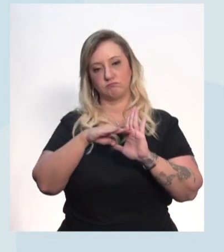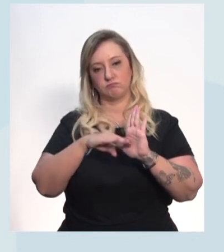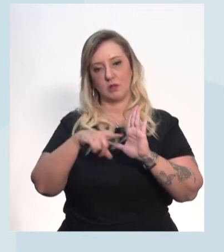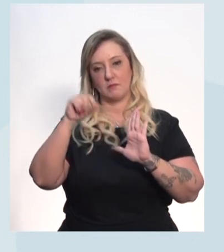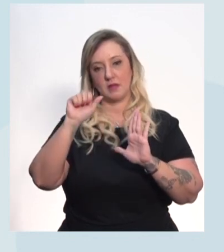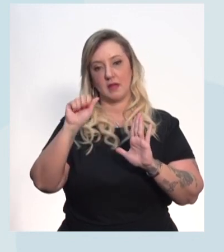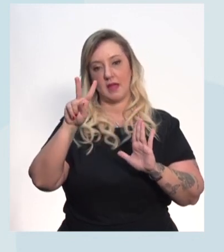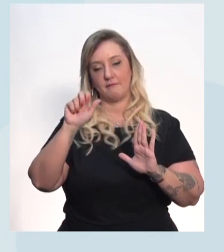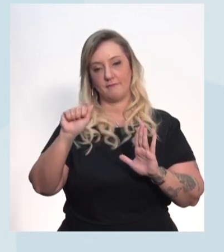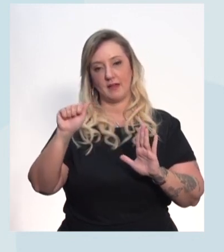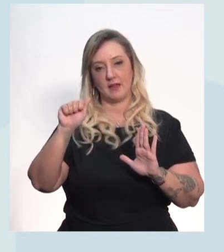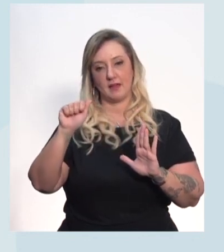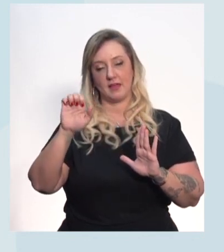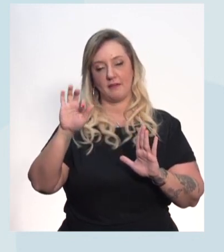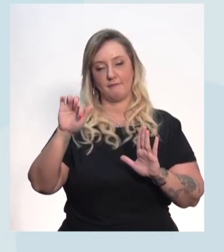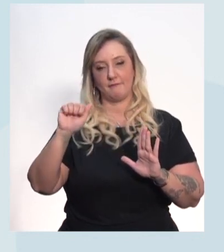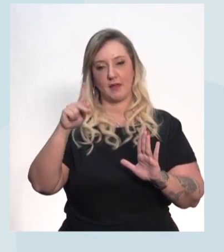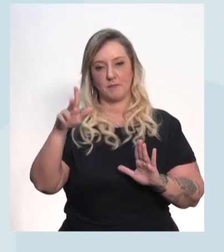em chat,